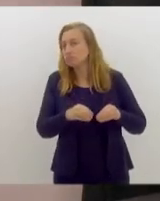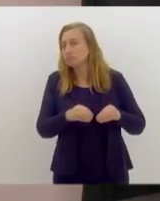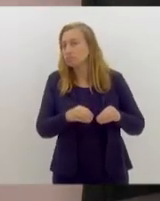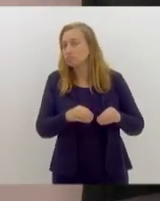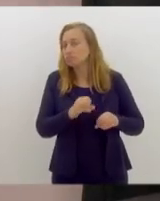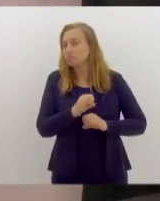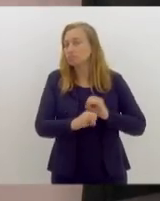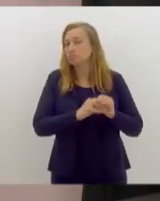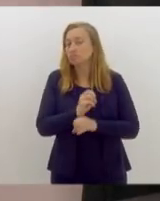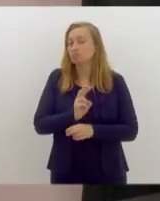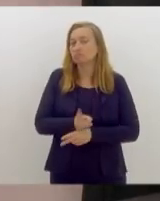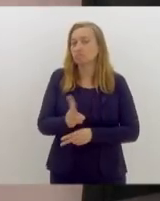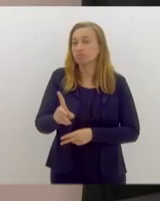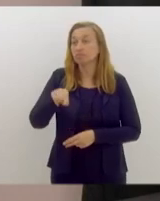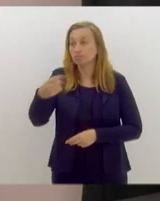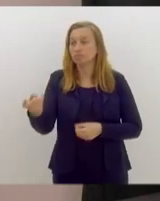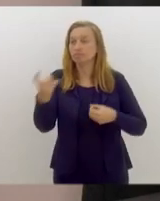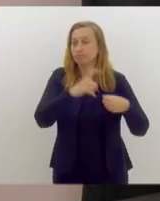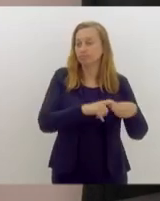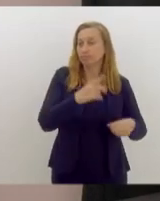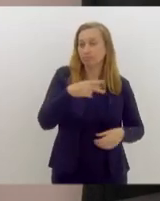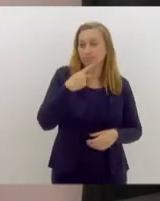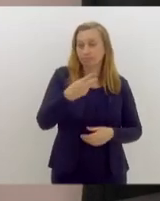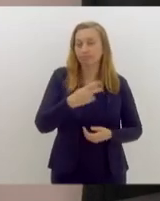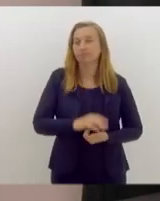Vamos dar sequência, qualquer coisa depois a Luciane conclui.